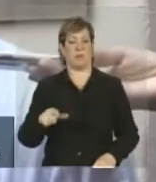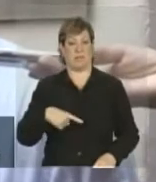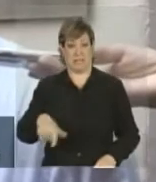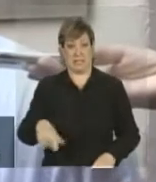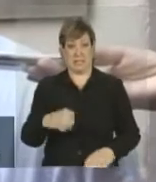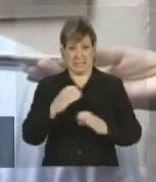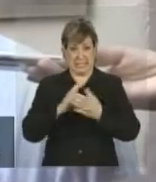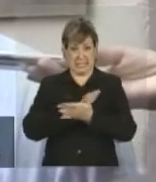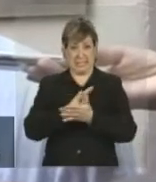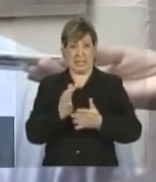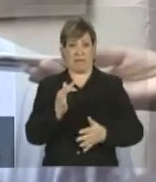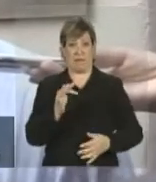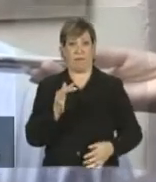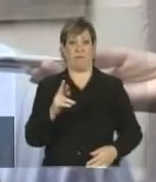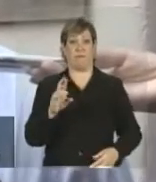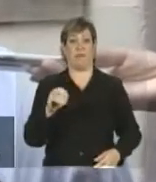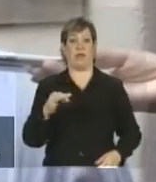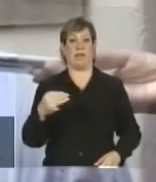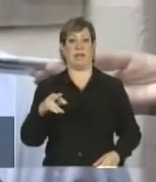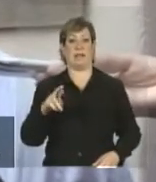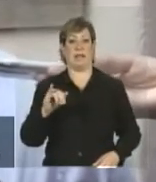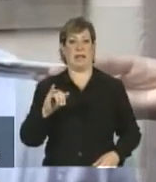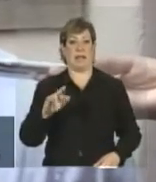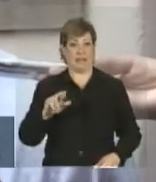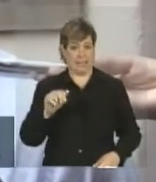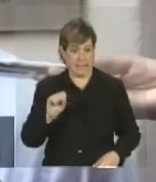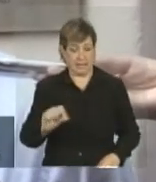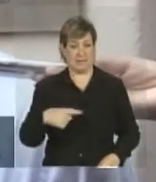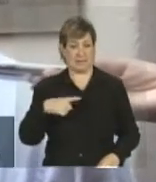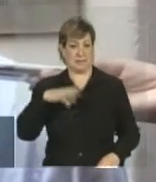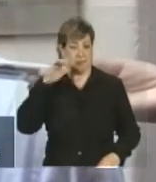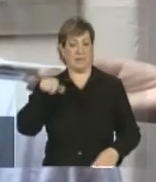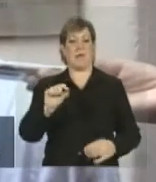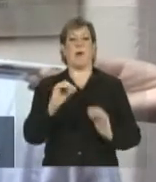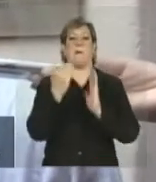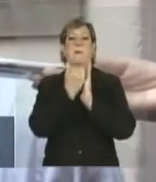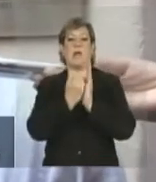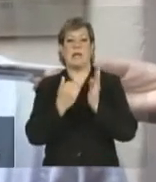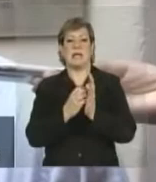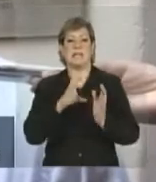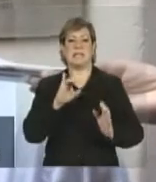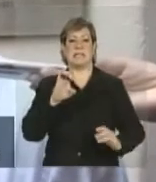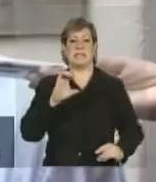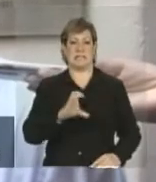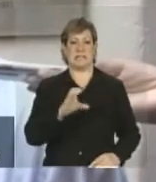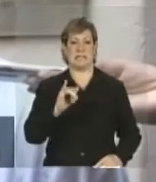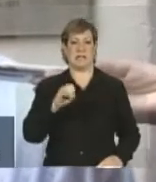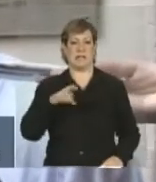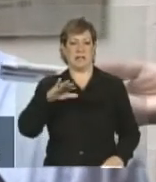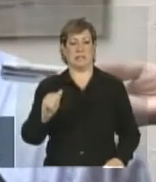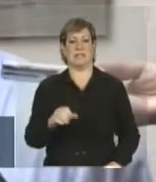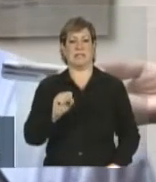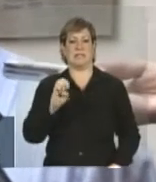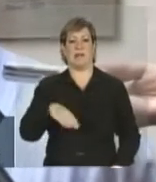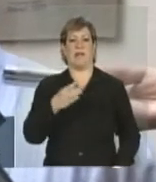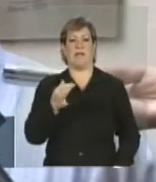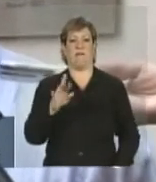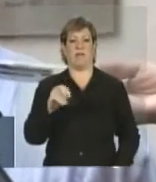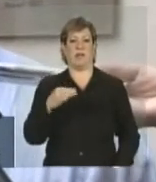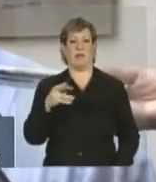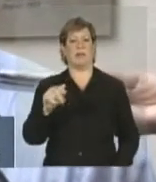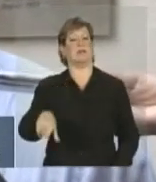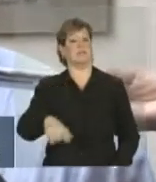Sem Fronteiras, especialmente, criou um grande interesse aqui, foi mencionado por vários chefes de Estado e abre uma oportunidade muito grande para o